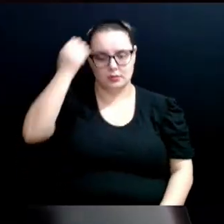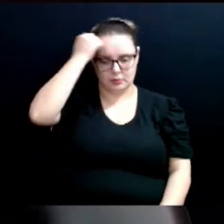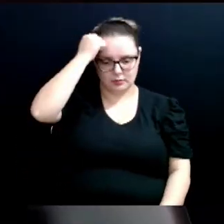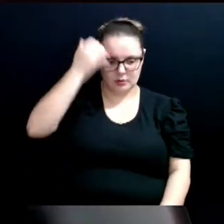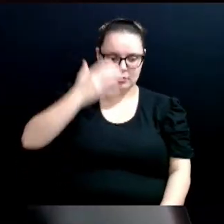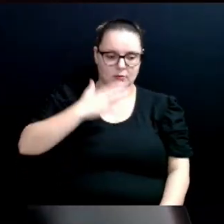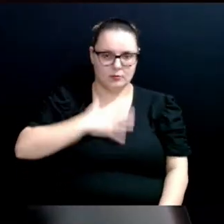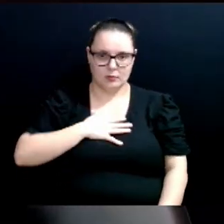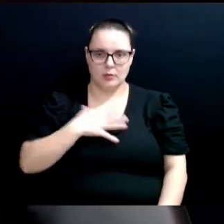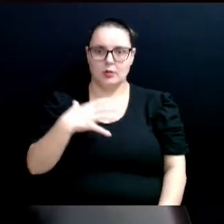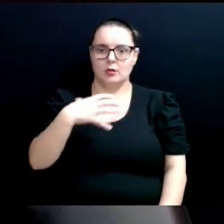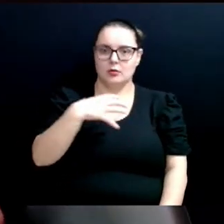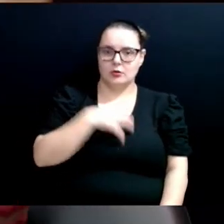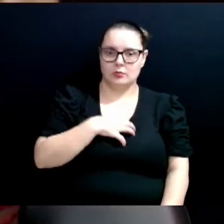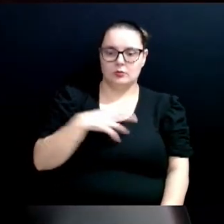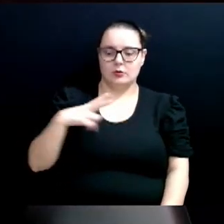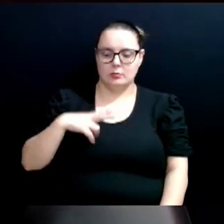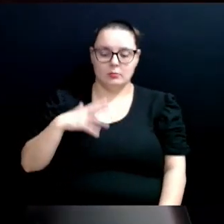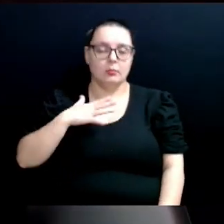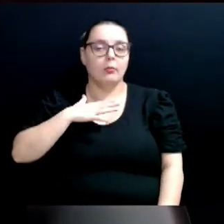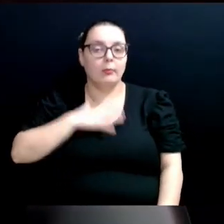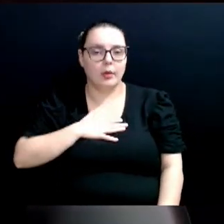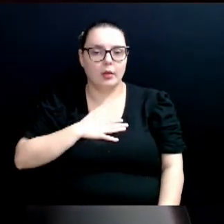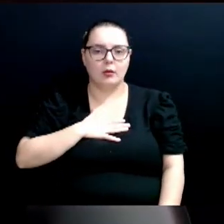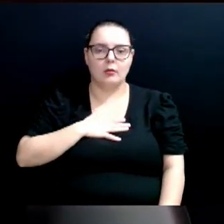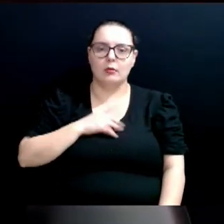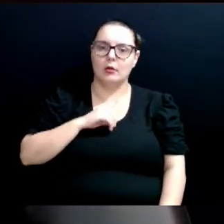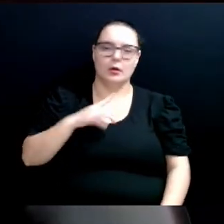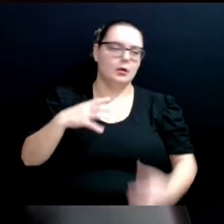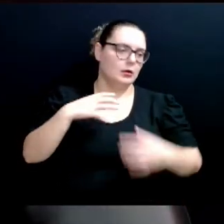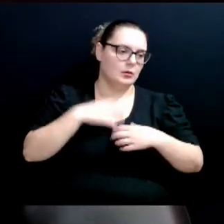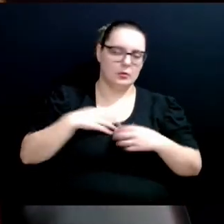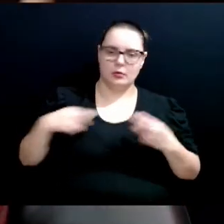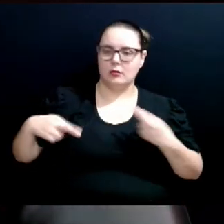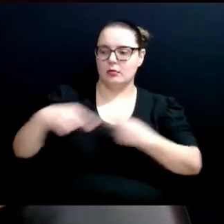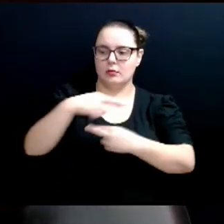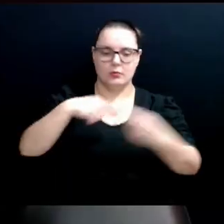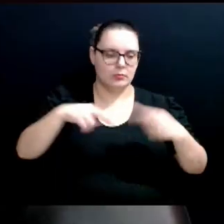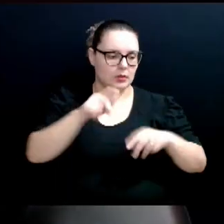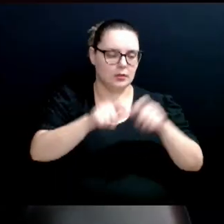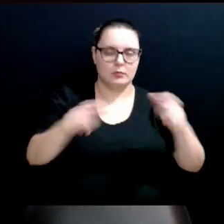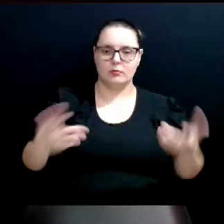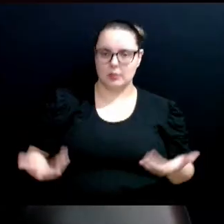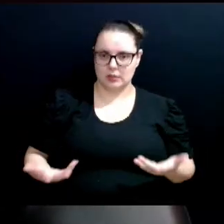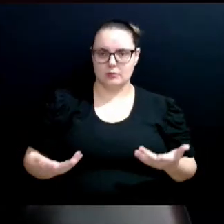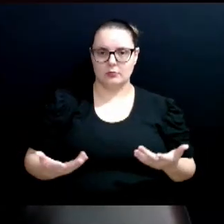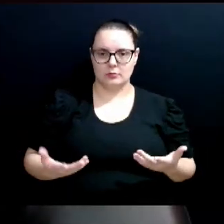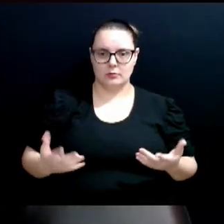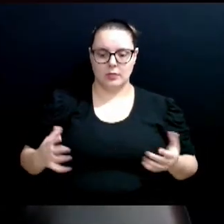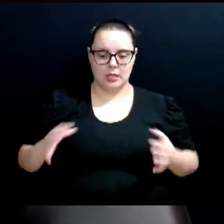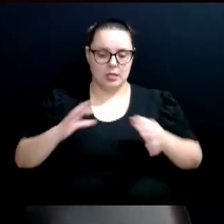sentimento individual meu e não um sentimento com relação aos outros. E aí linka muito com o que a Marilis falou, porque antes da gente